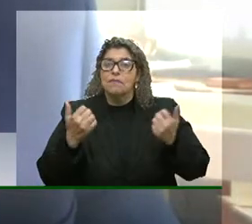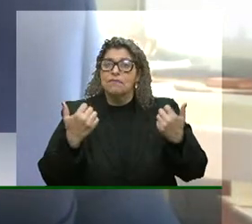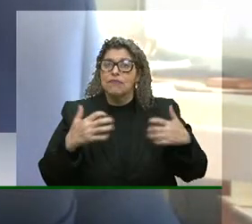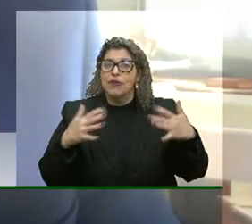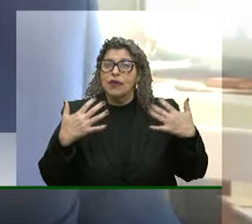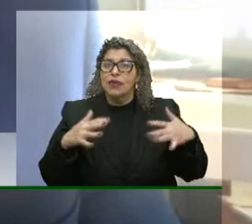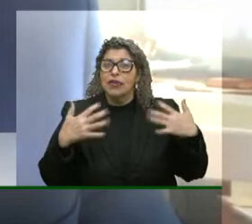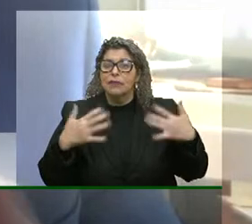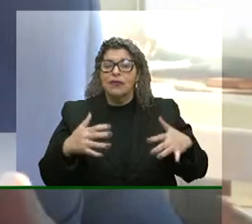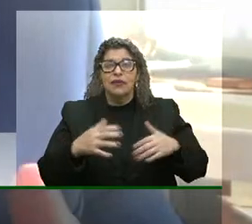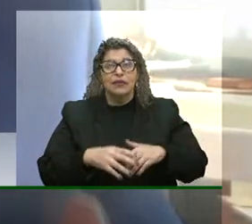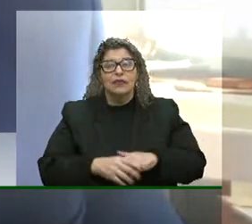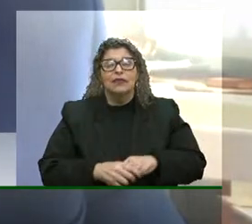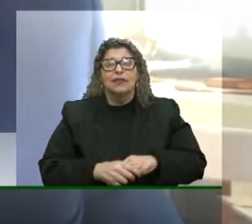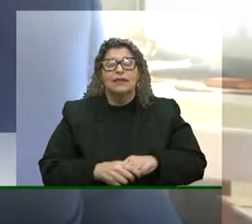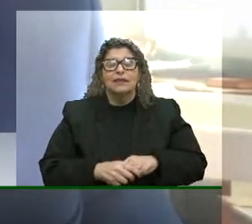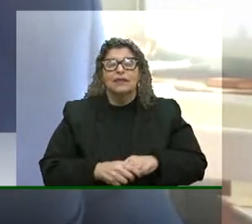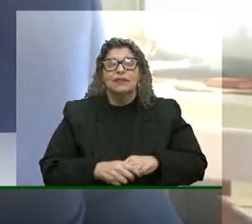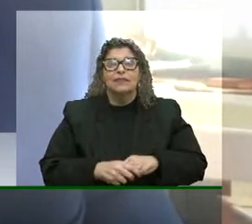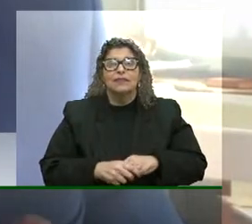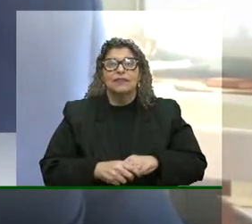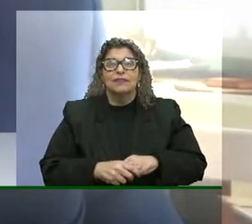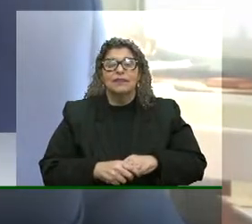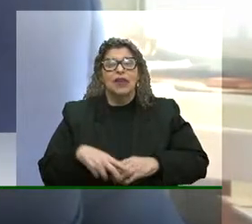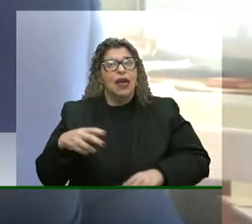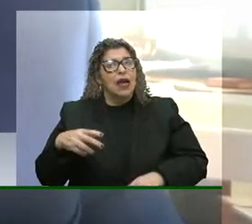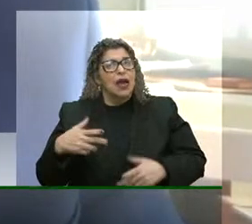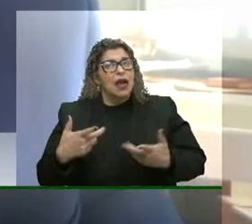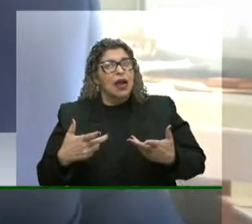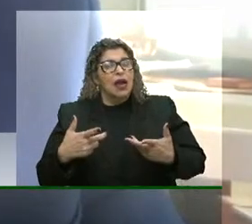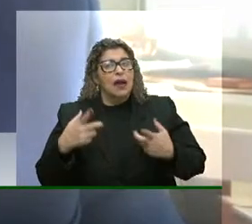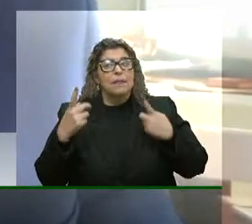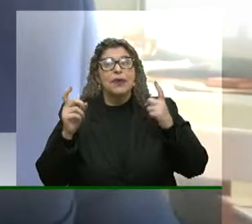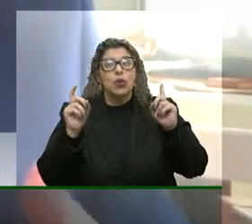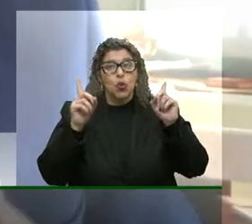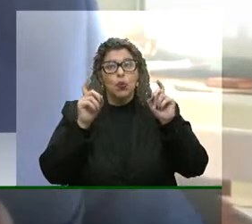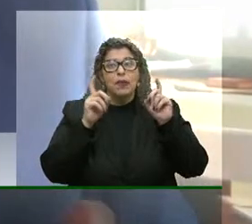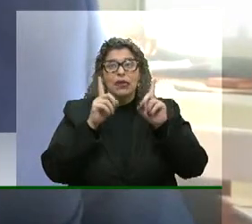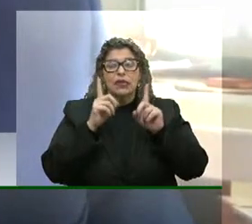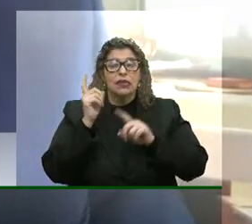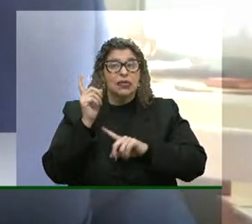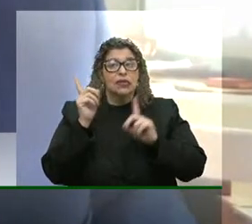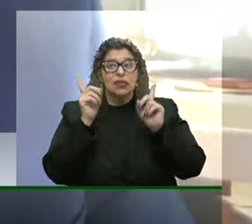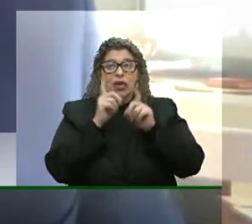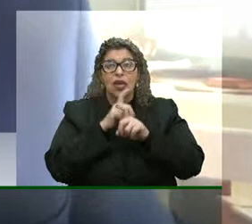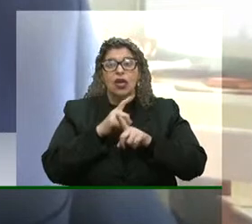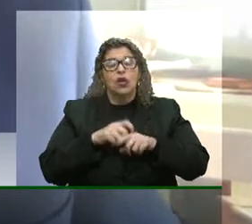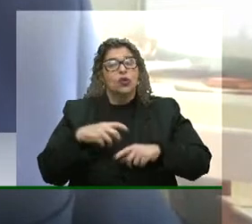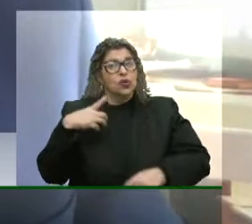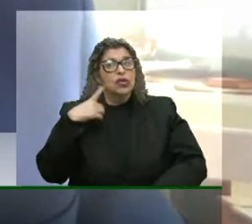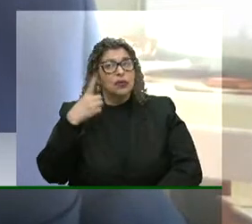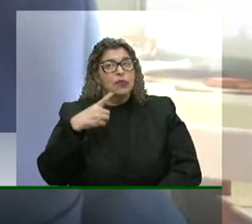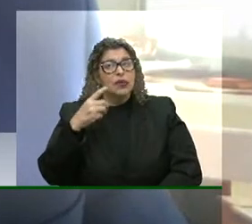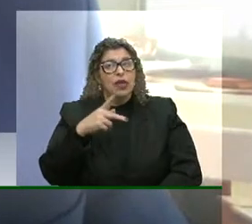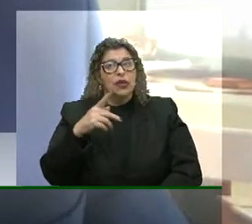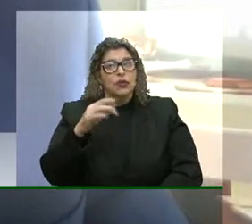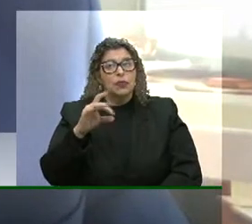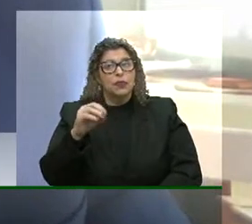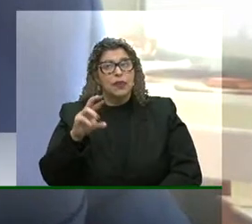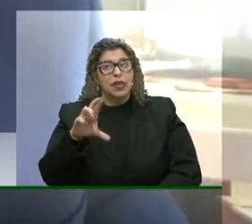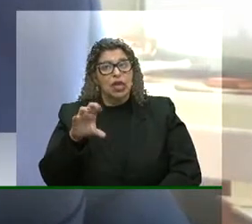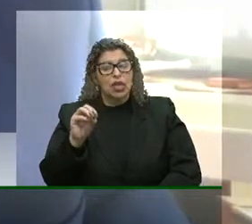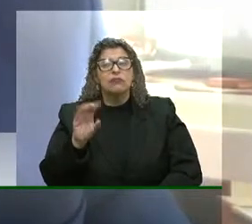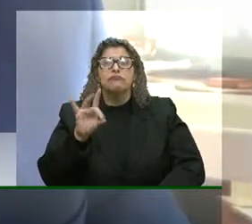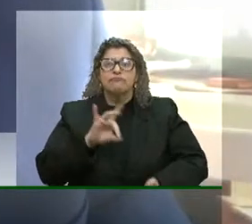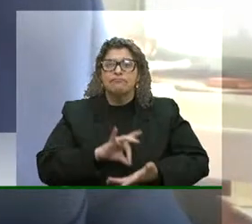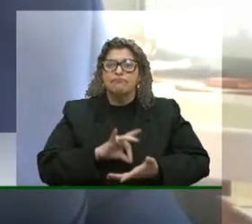iniciativa, expressar também que a preocupação do deputado Pedro me parece ter muita procedência, porque, realmente, eu